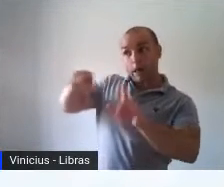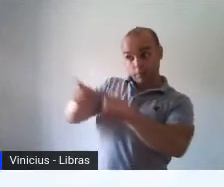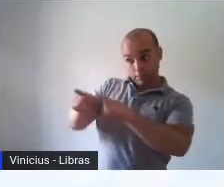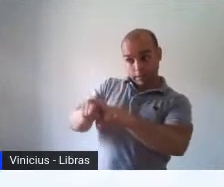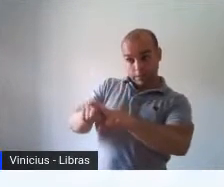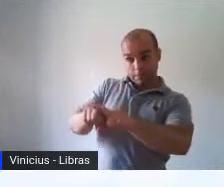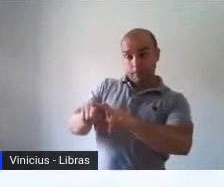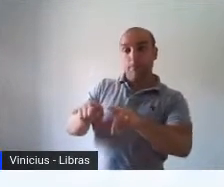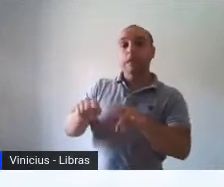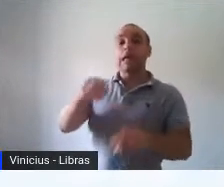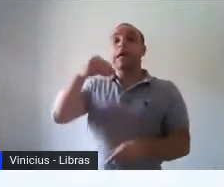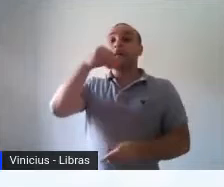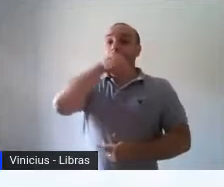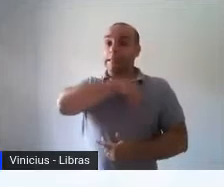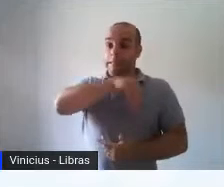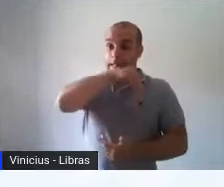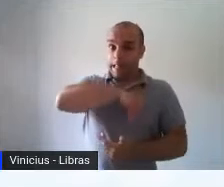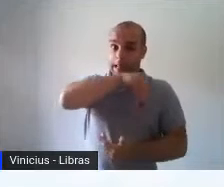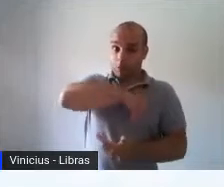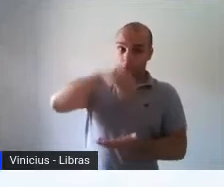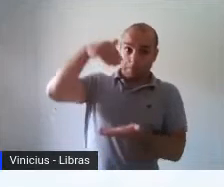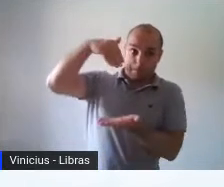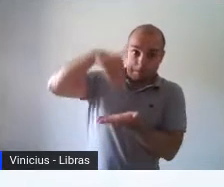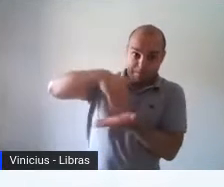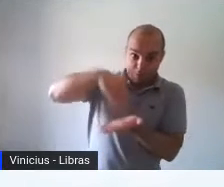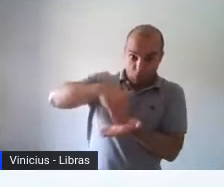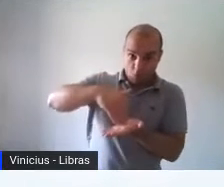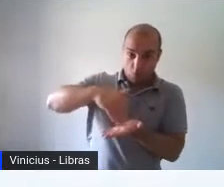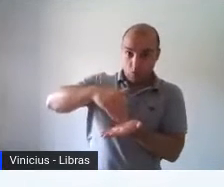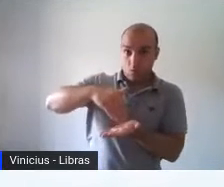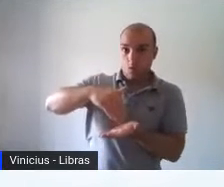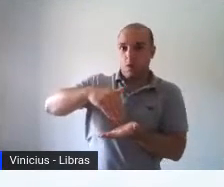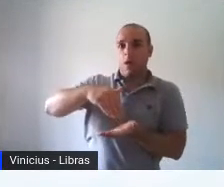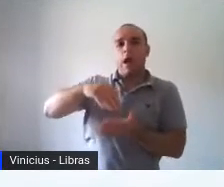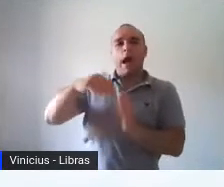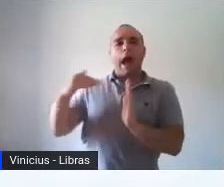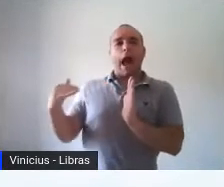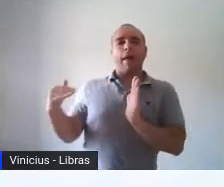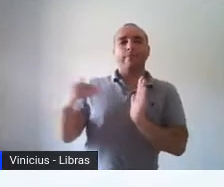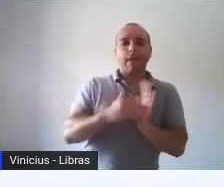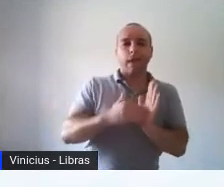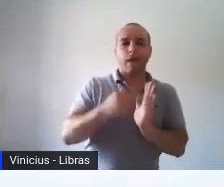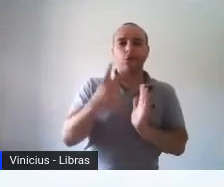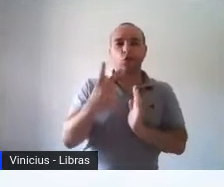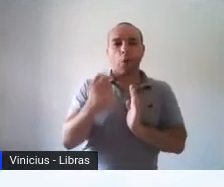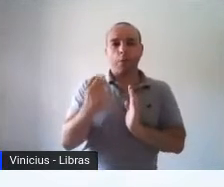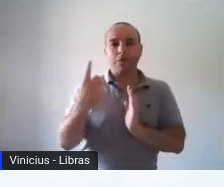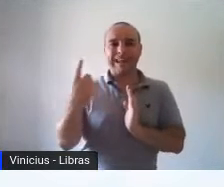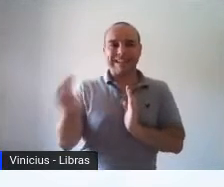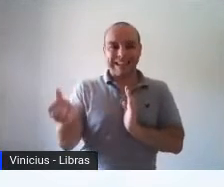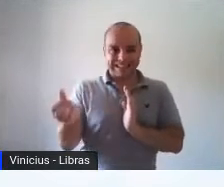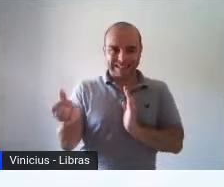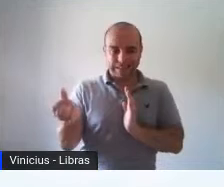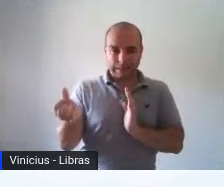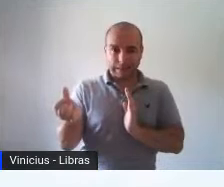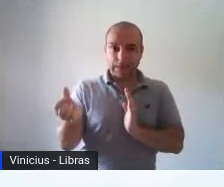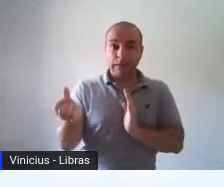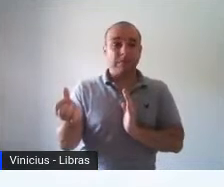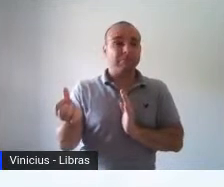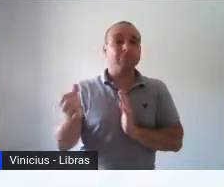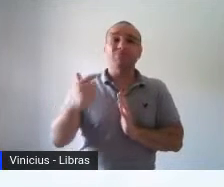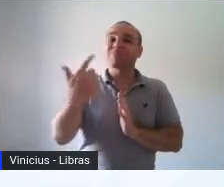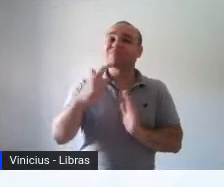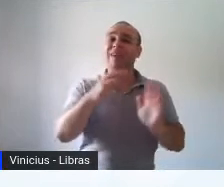mínimo, ele até 2006, ele não tinha uma regra de correção, né? Então, dependia muito do momento político,